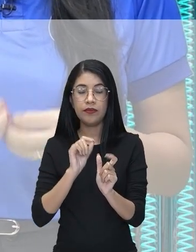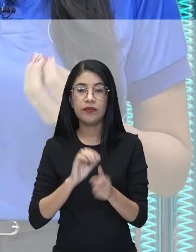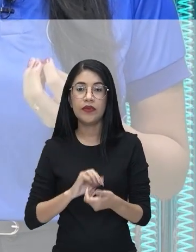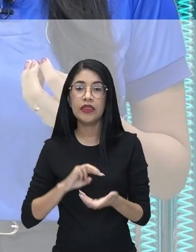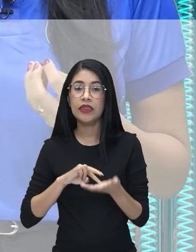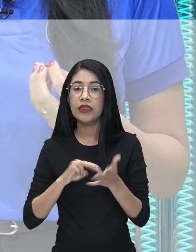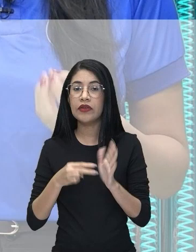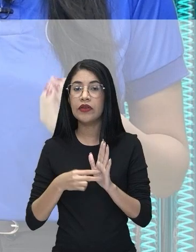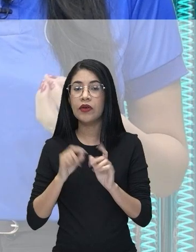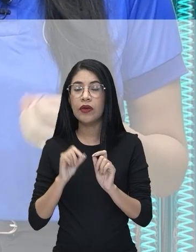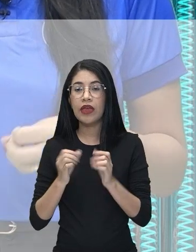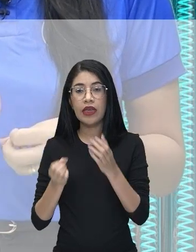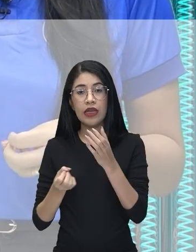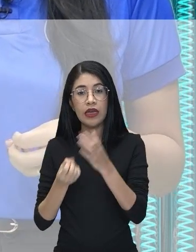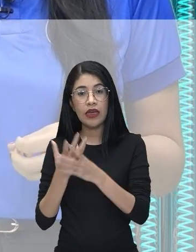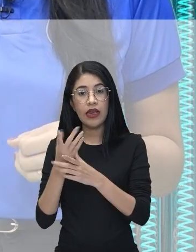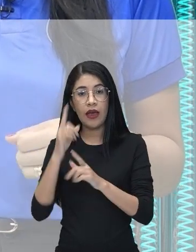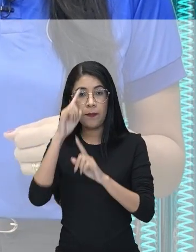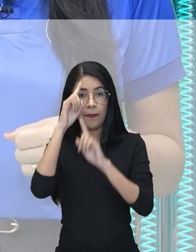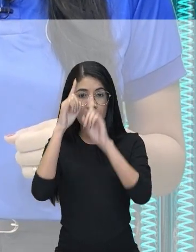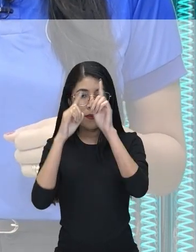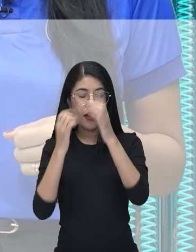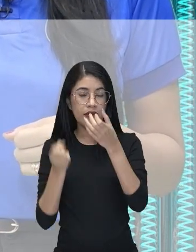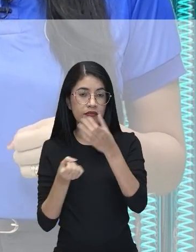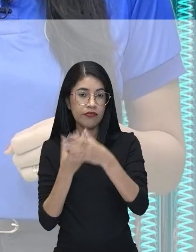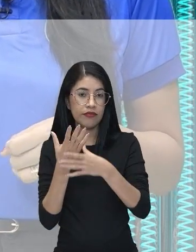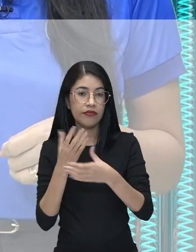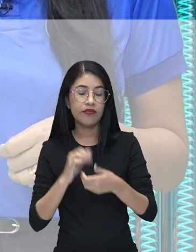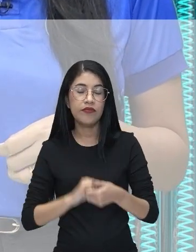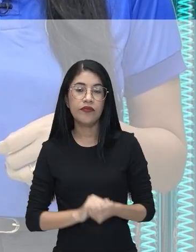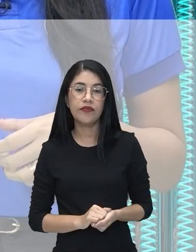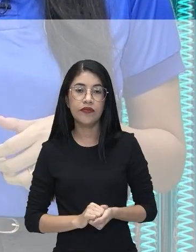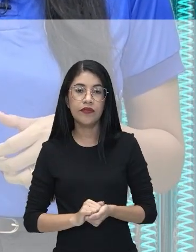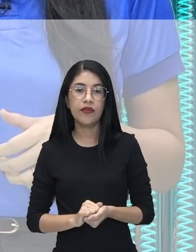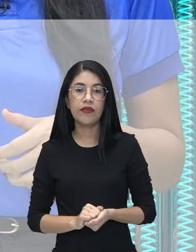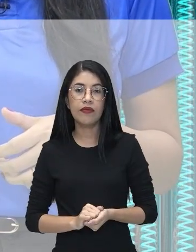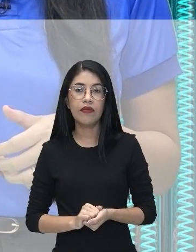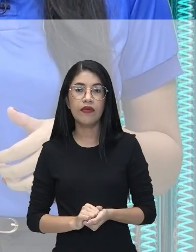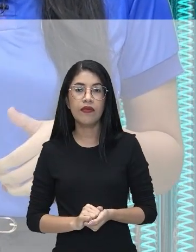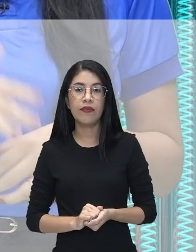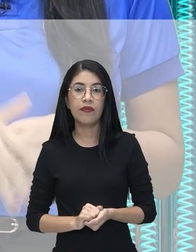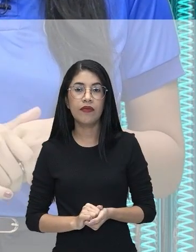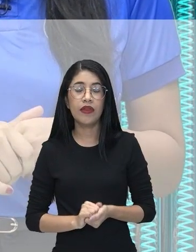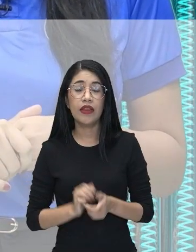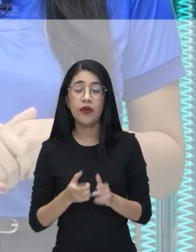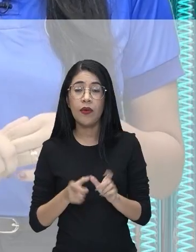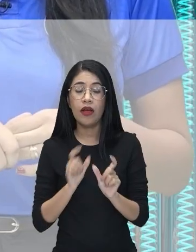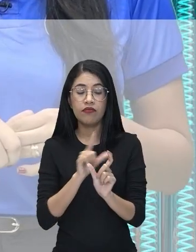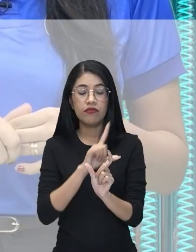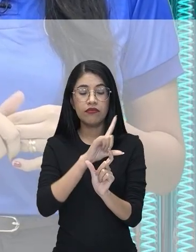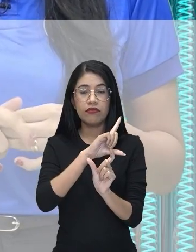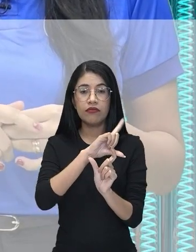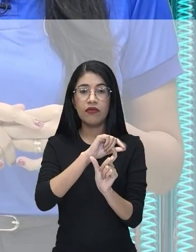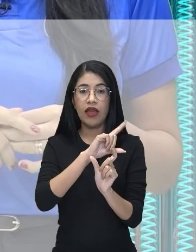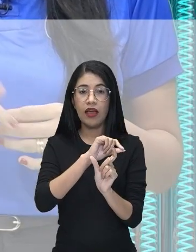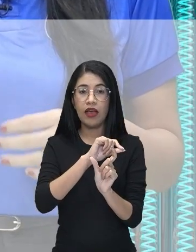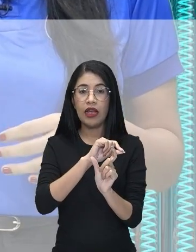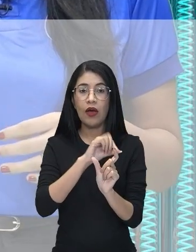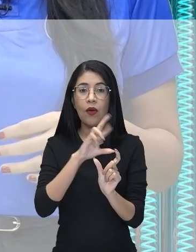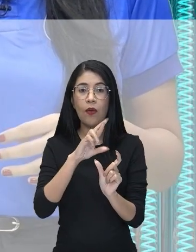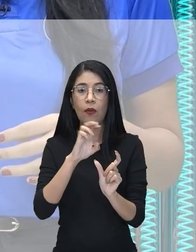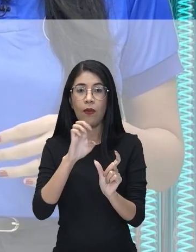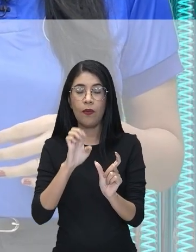quer dizer criação, o ato de criar algo, né? Então, Antes dela, nós temos um